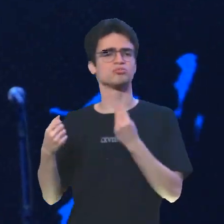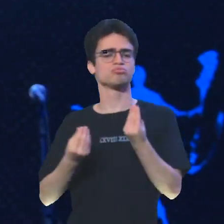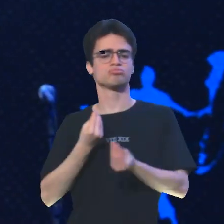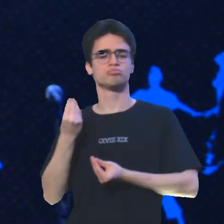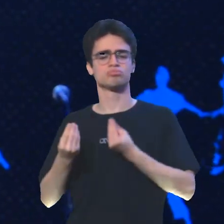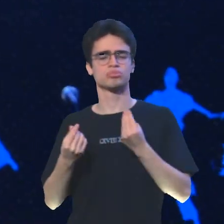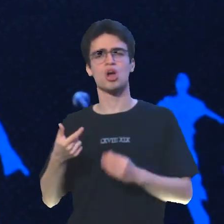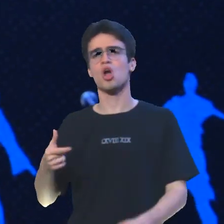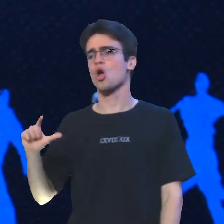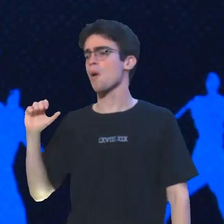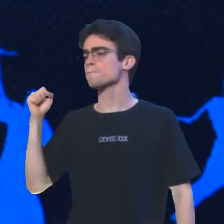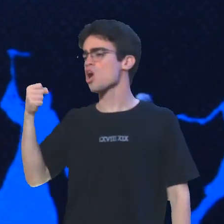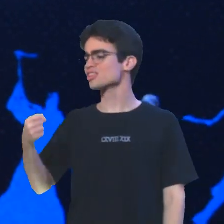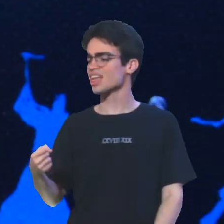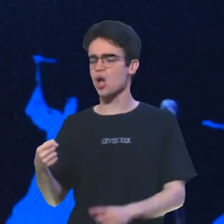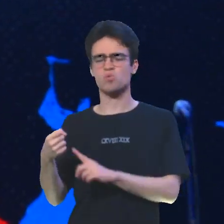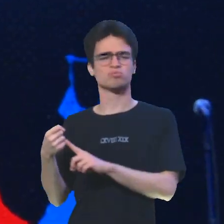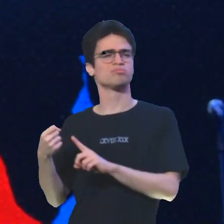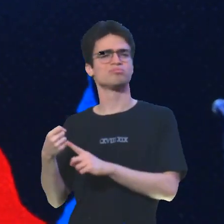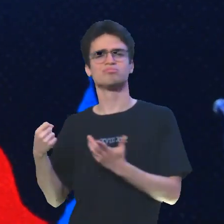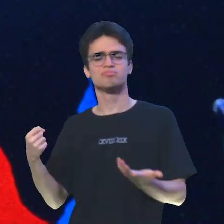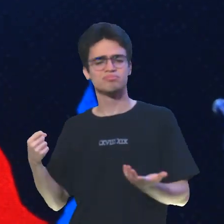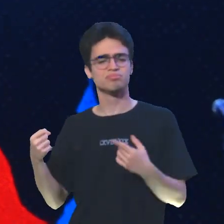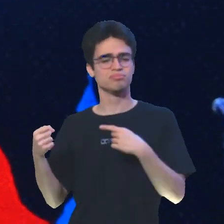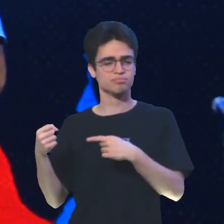que é um bordão? É um cajado.